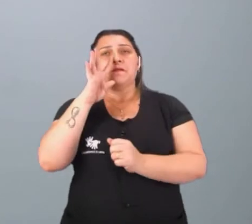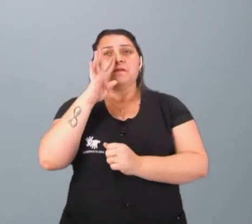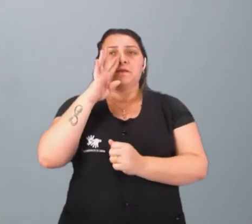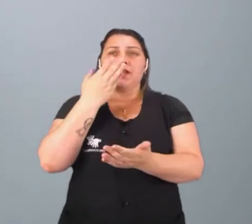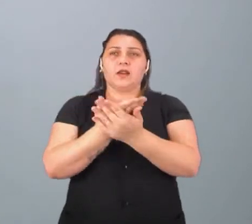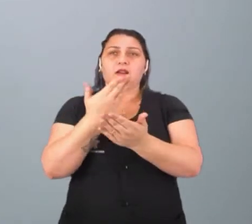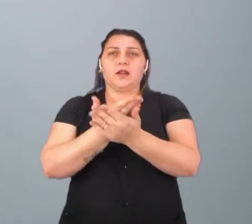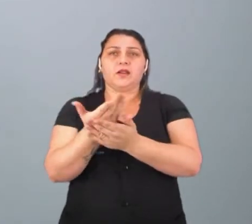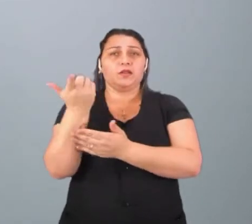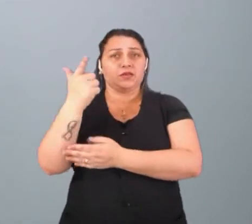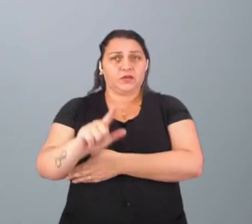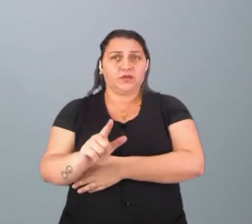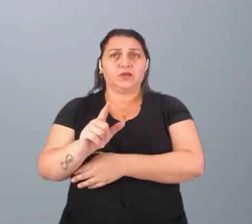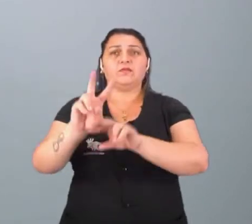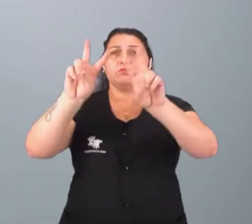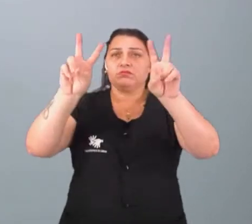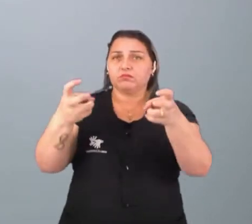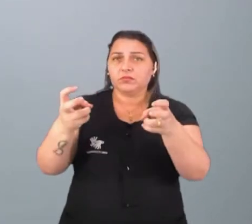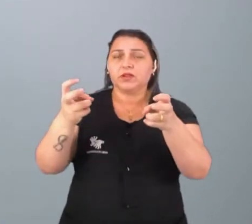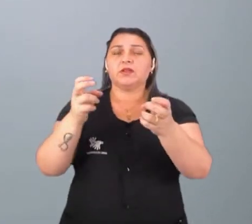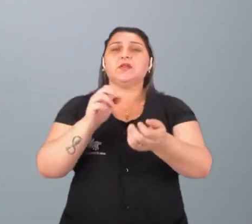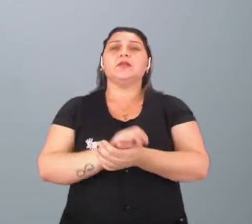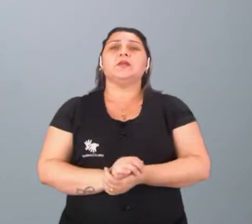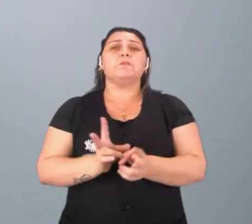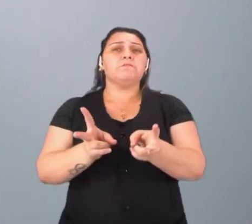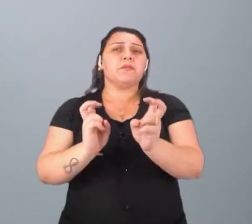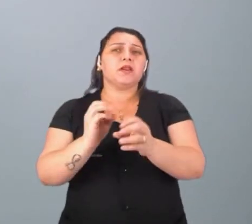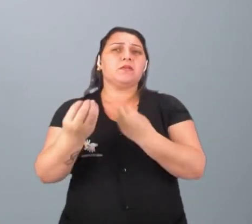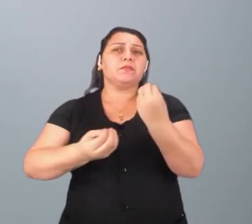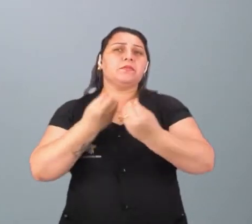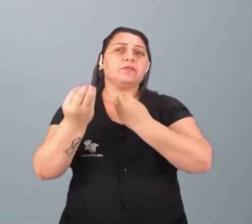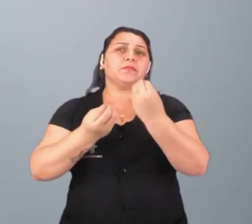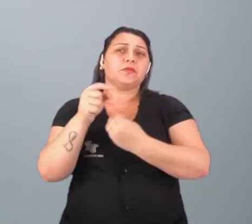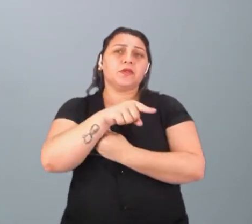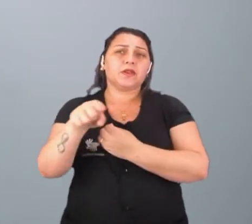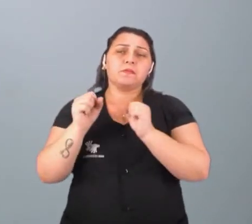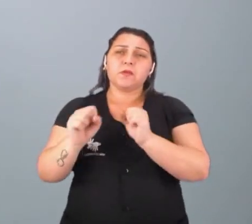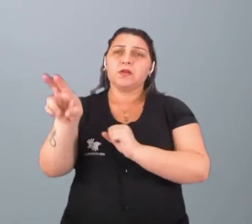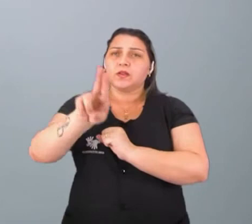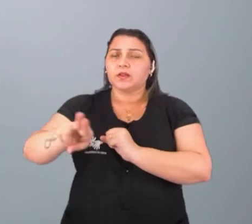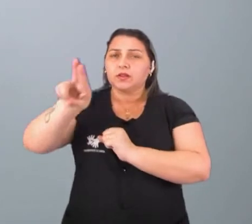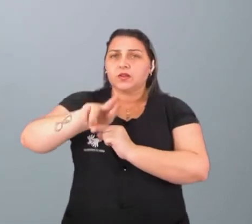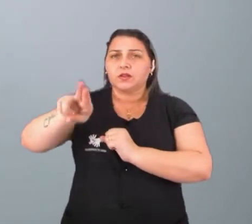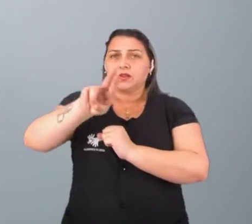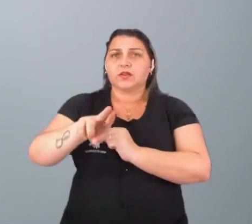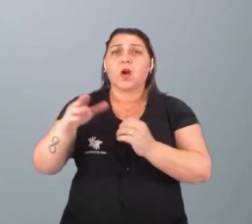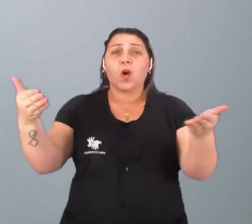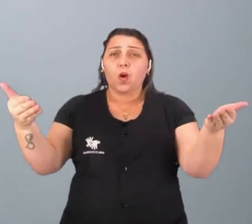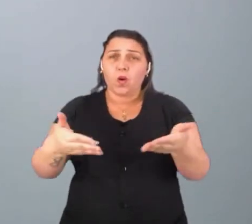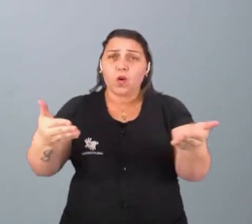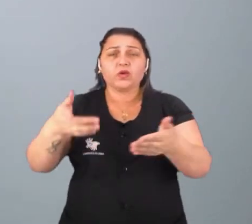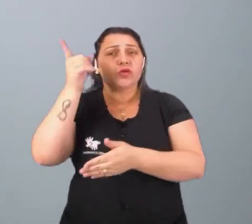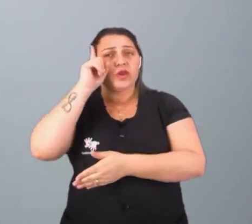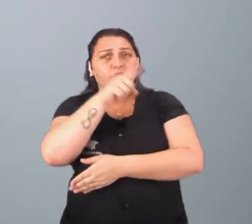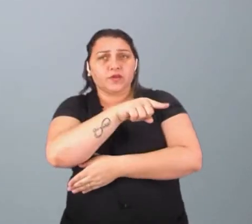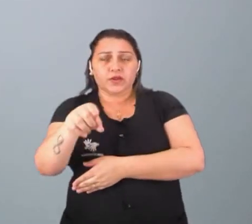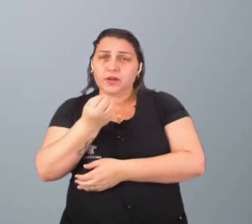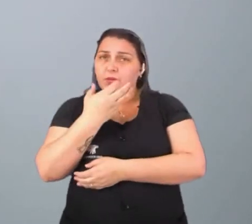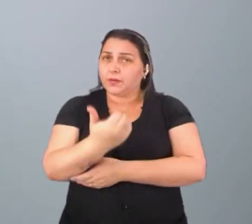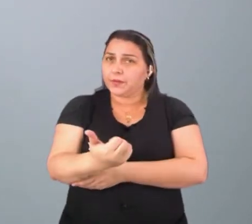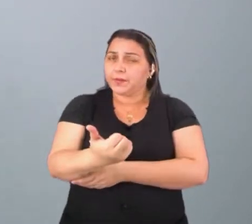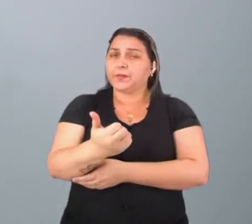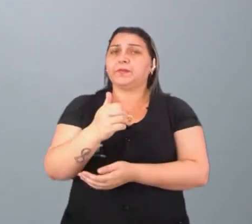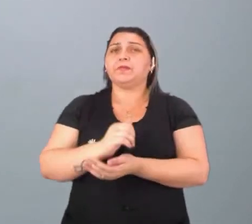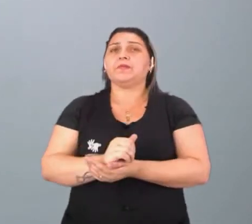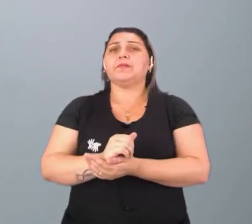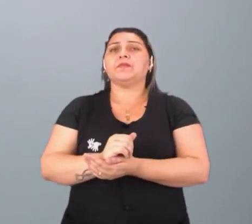poder revisar os assuntos rever novamente e perceber como vocês podem utilizar esse hoje mesmo dia de vocês